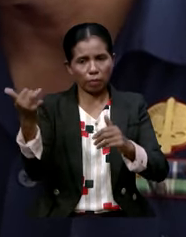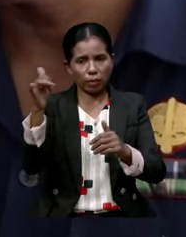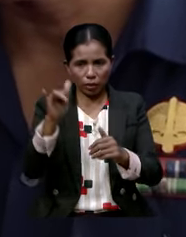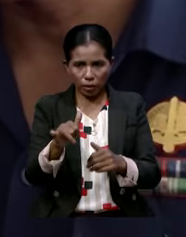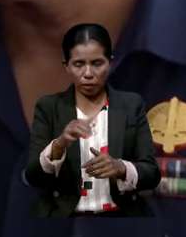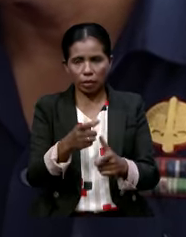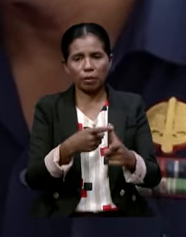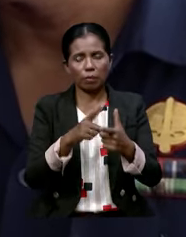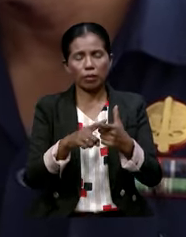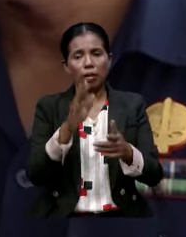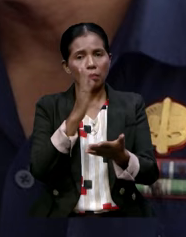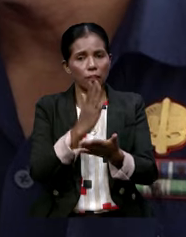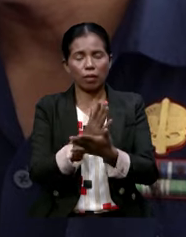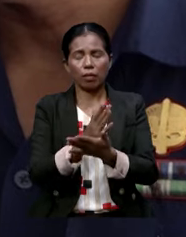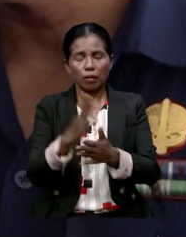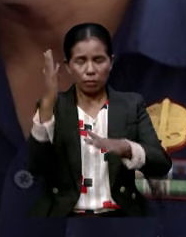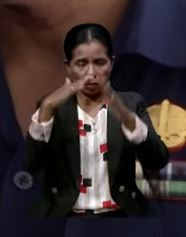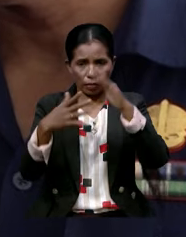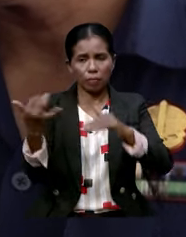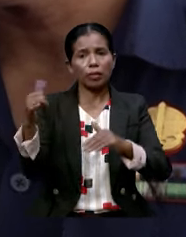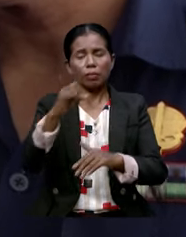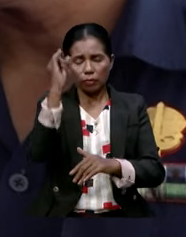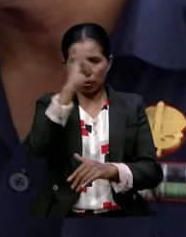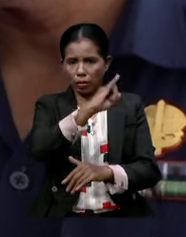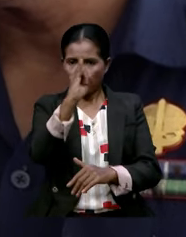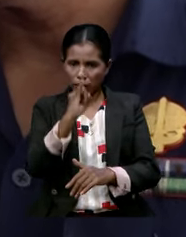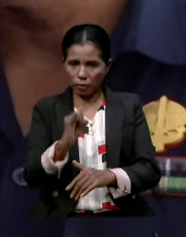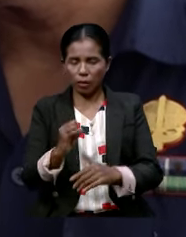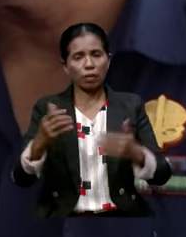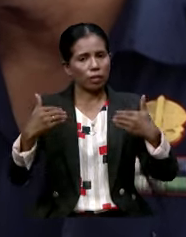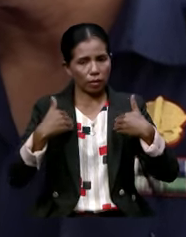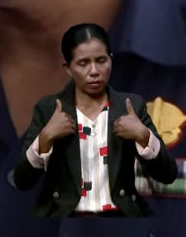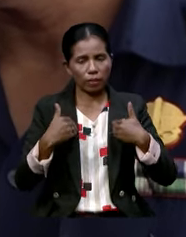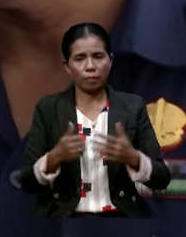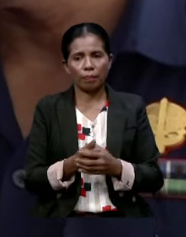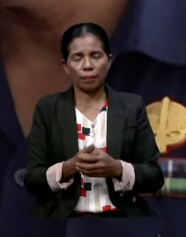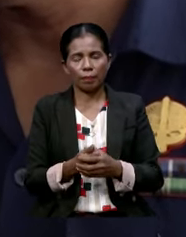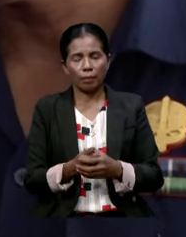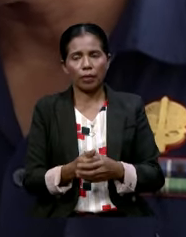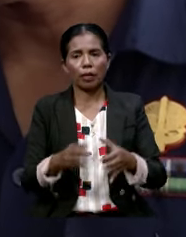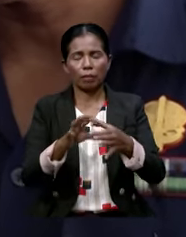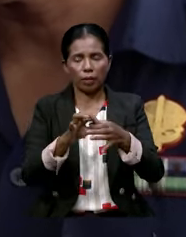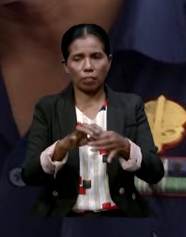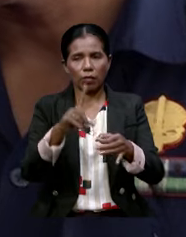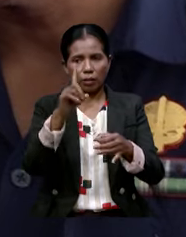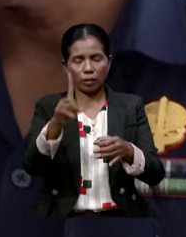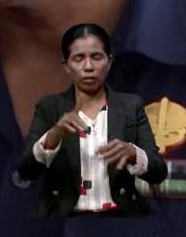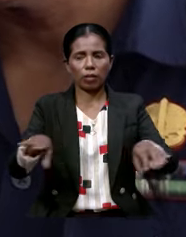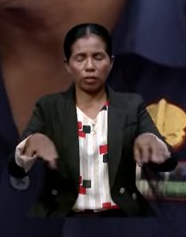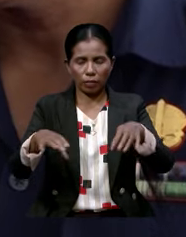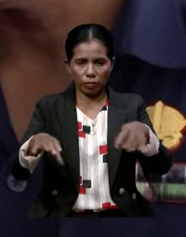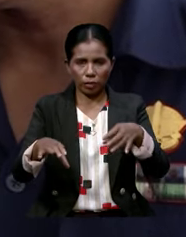Ramos identifica a Duni Katak e a Duni membro da Serviço